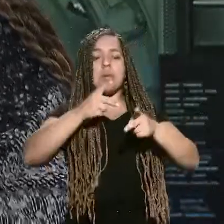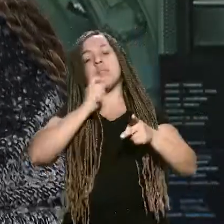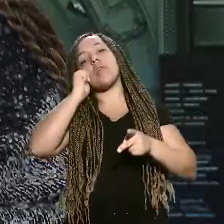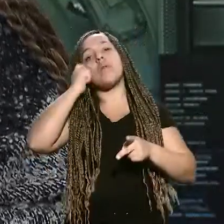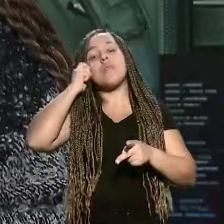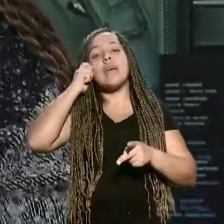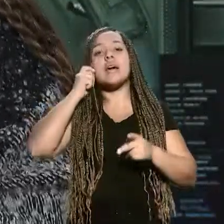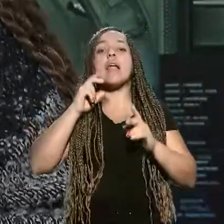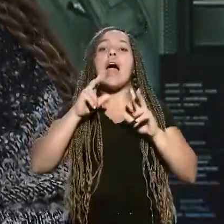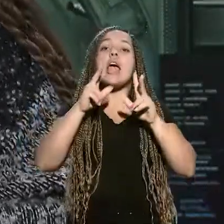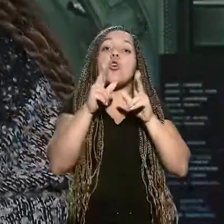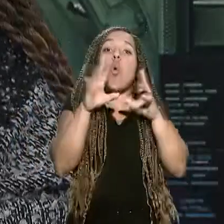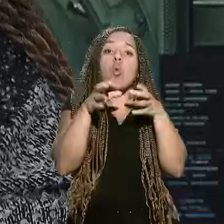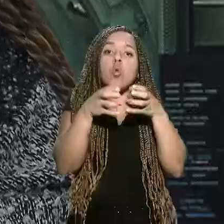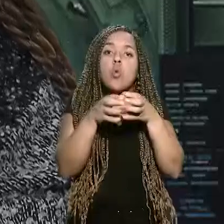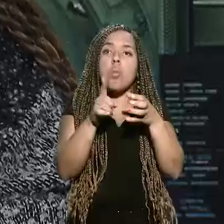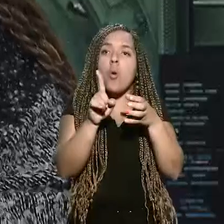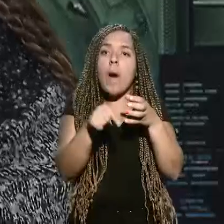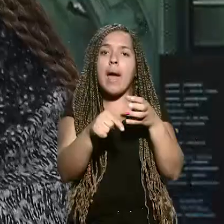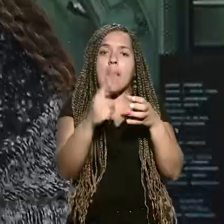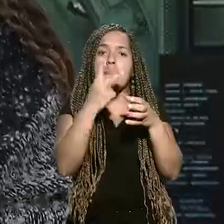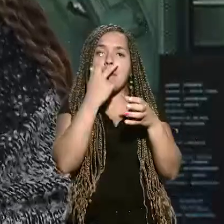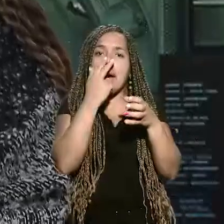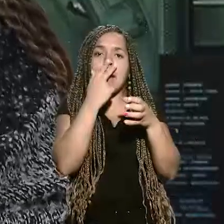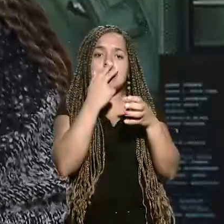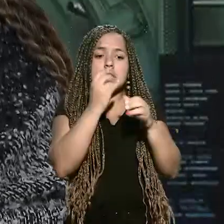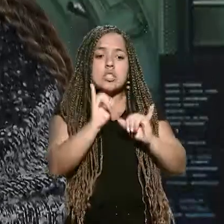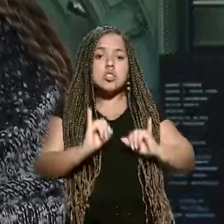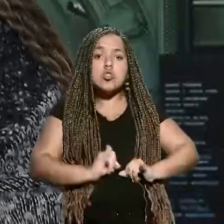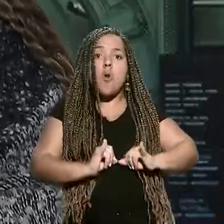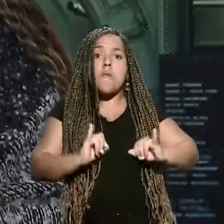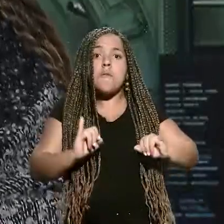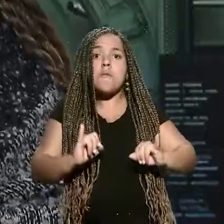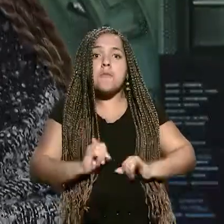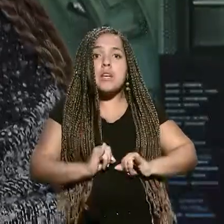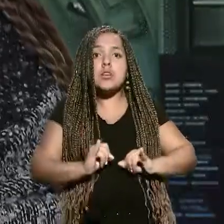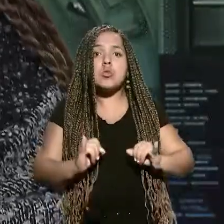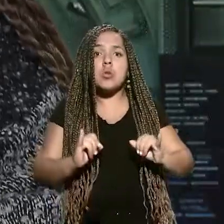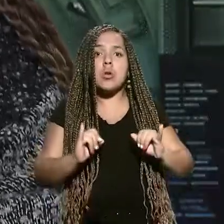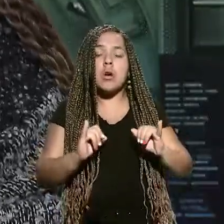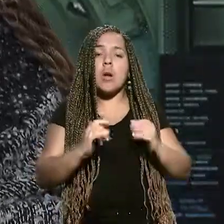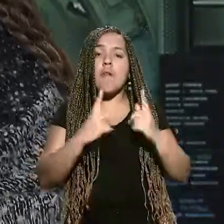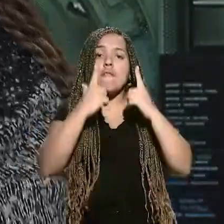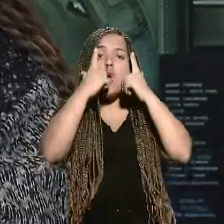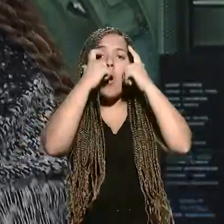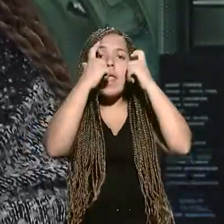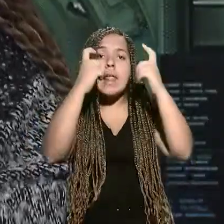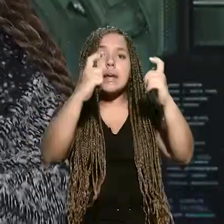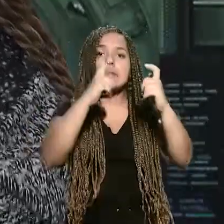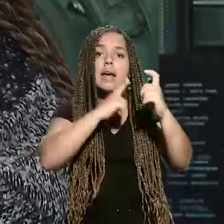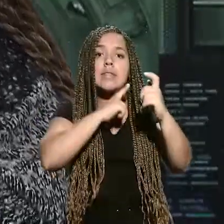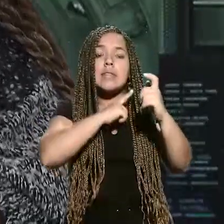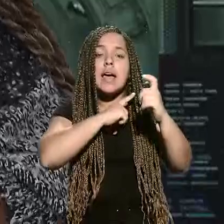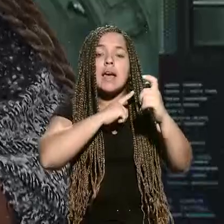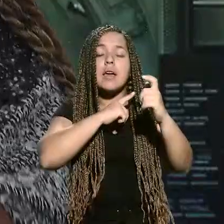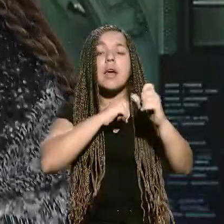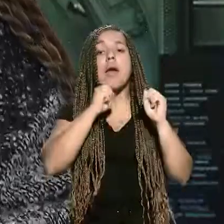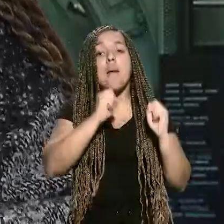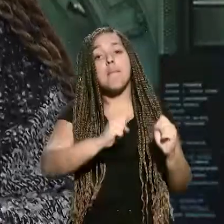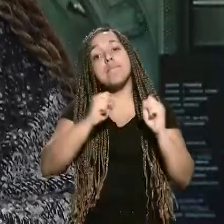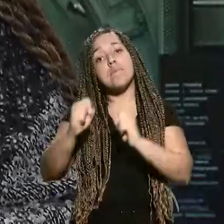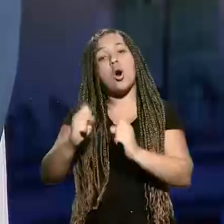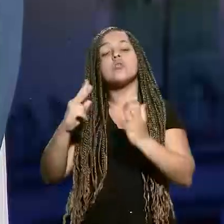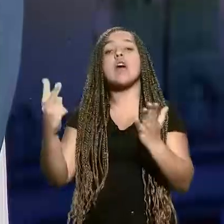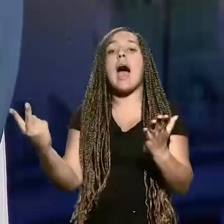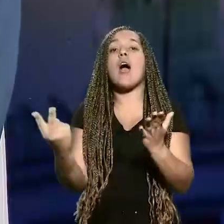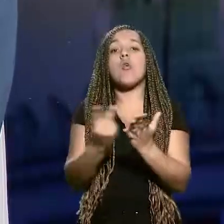enquanto grupo, é violada em todos os seus níveis, né? Seja emocional,